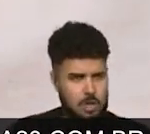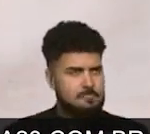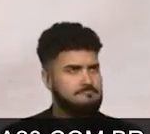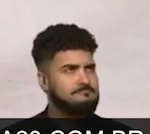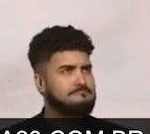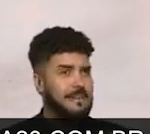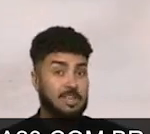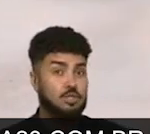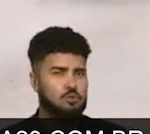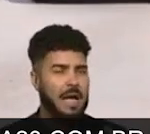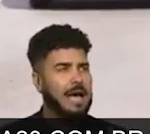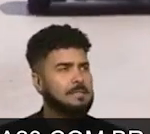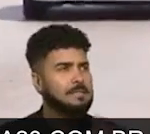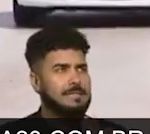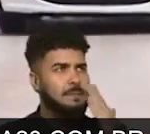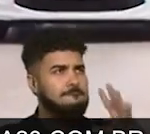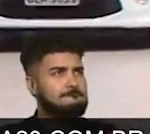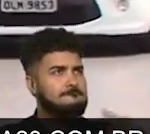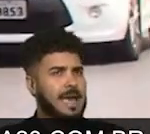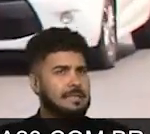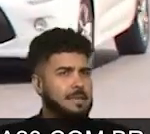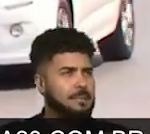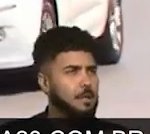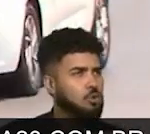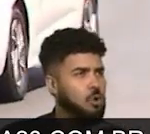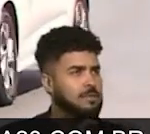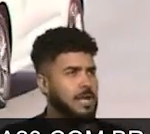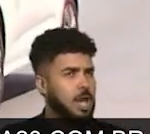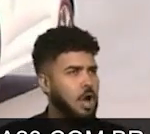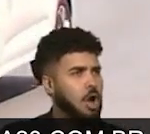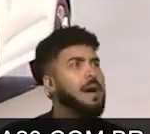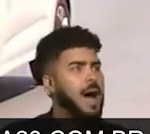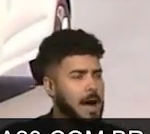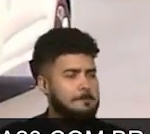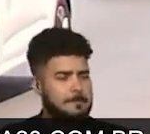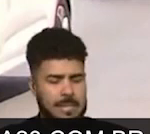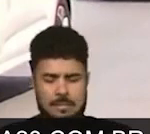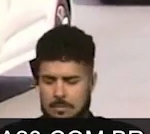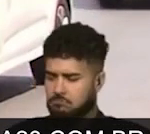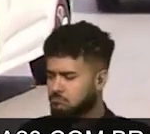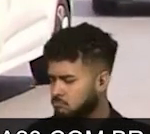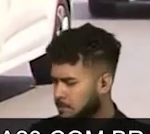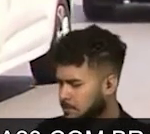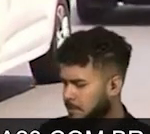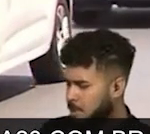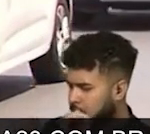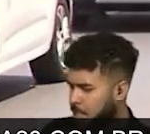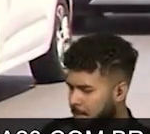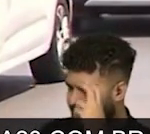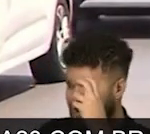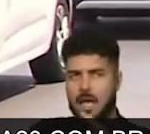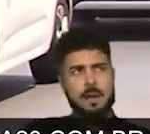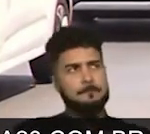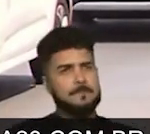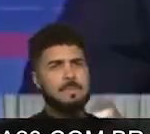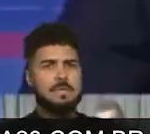A ideia é analisar demandas relacionadas ao metrô, trens e ônibus e traçar sistemas inteligentes que garantam uma